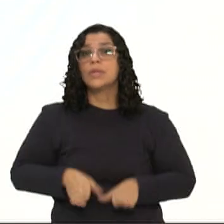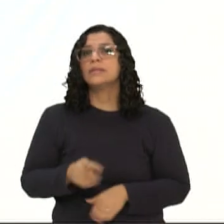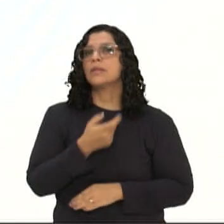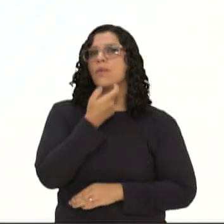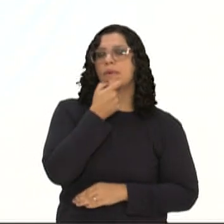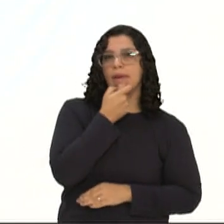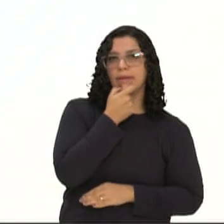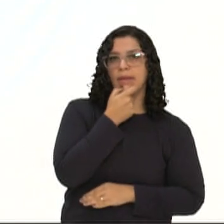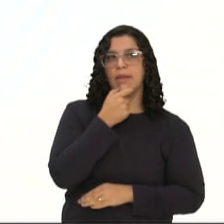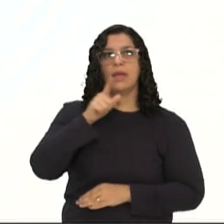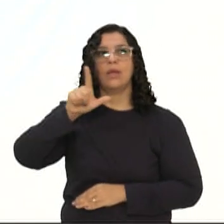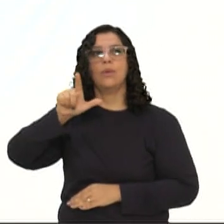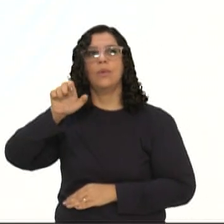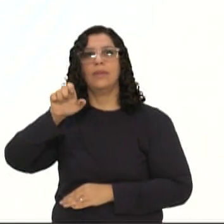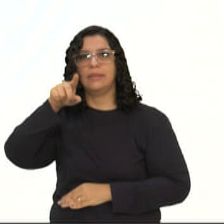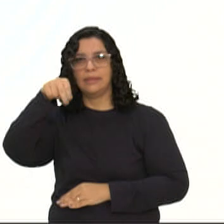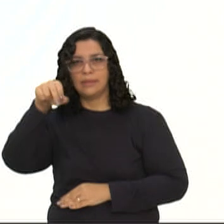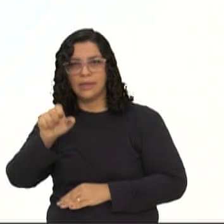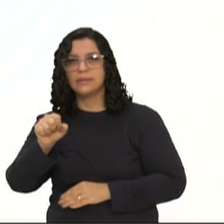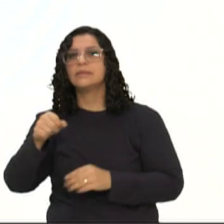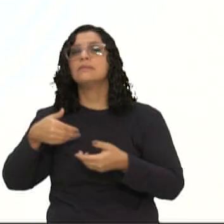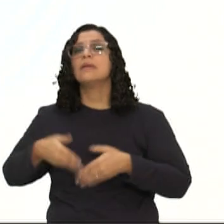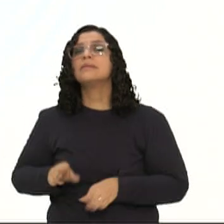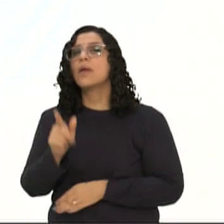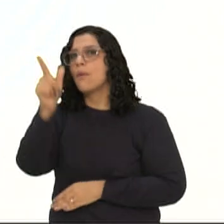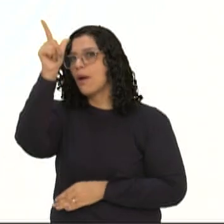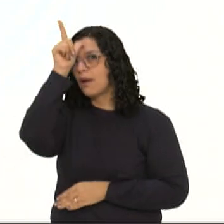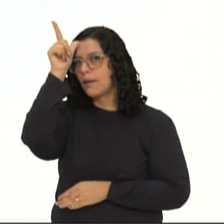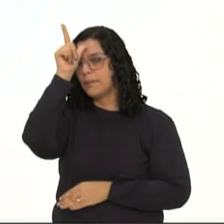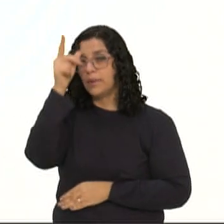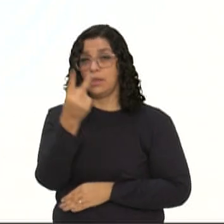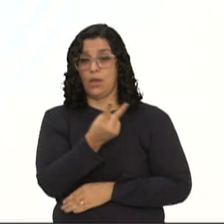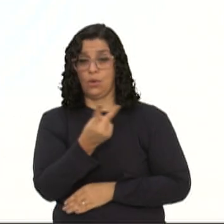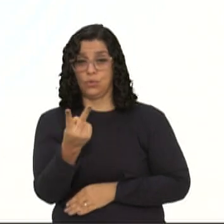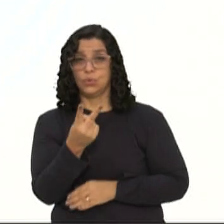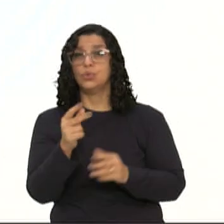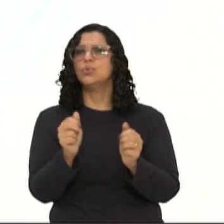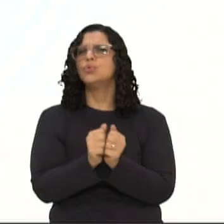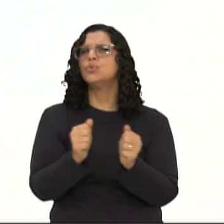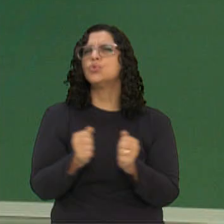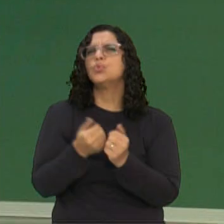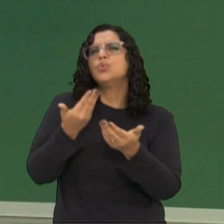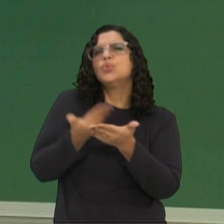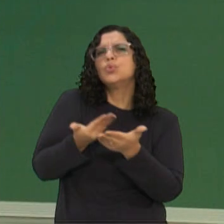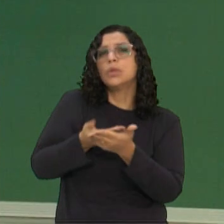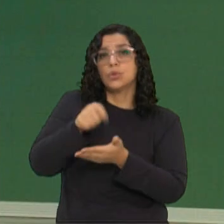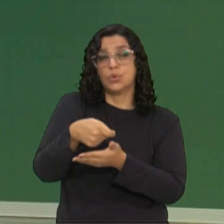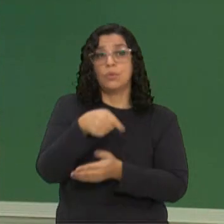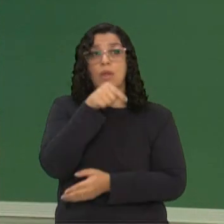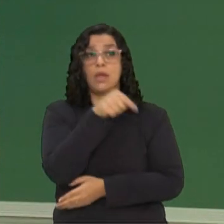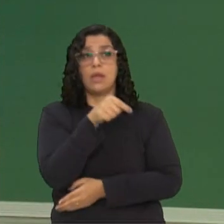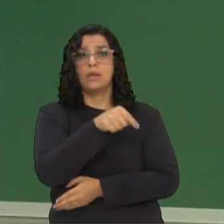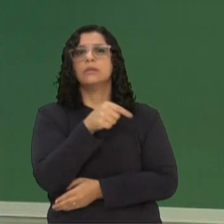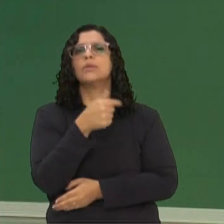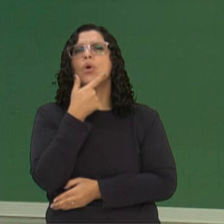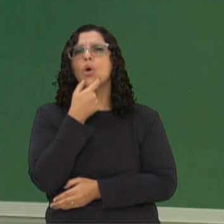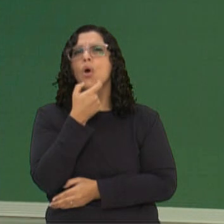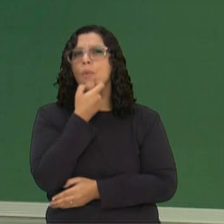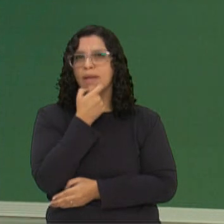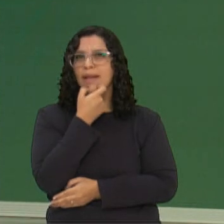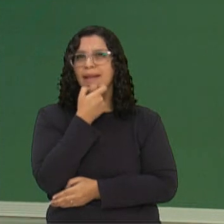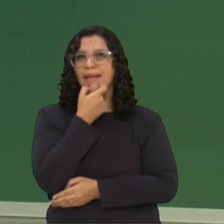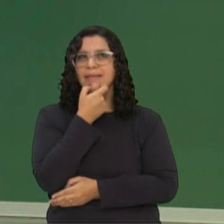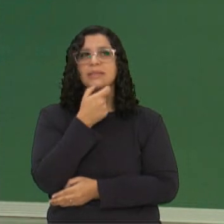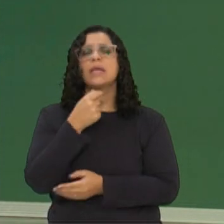um físico alemão. Então, o Faraday, ele aperfeiçoou os estudos